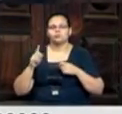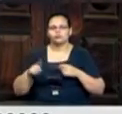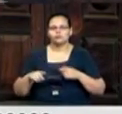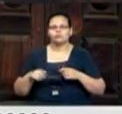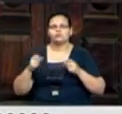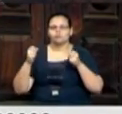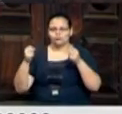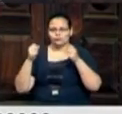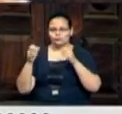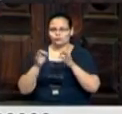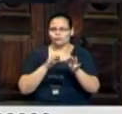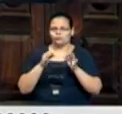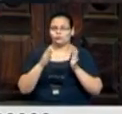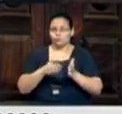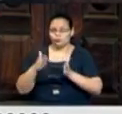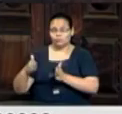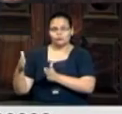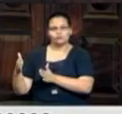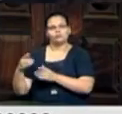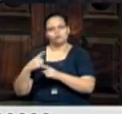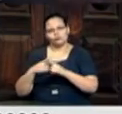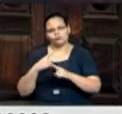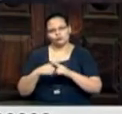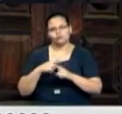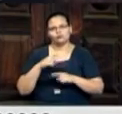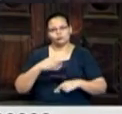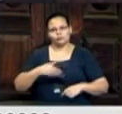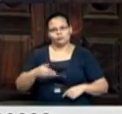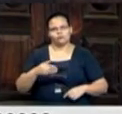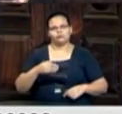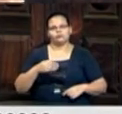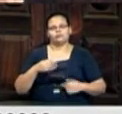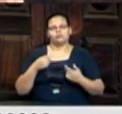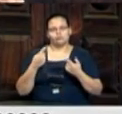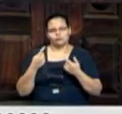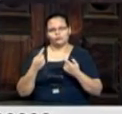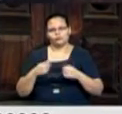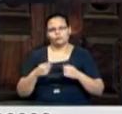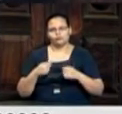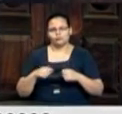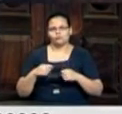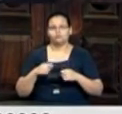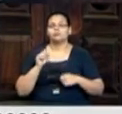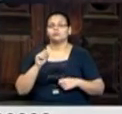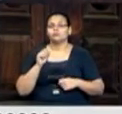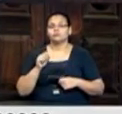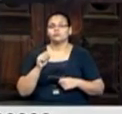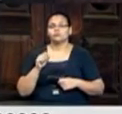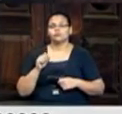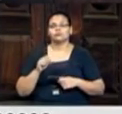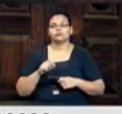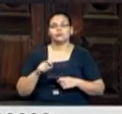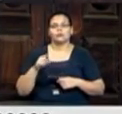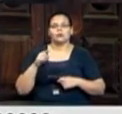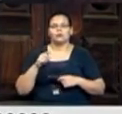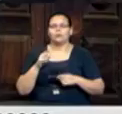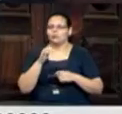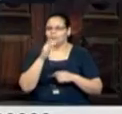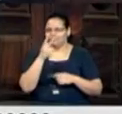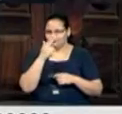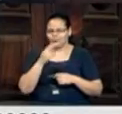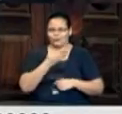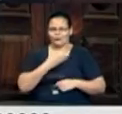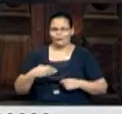de forma organizada, porque isso daí é que vai ser suficiente e necessário para destampar os ouvidos